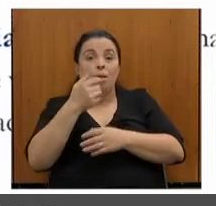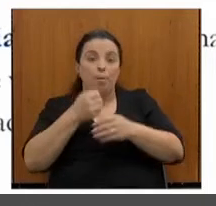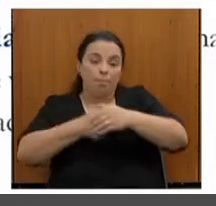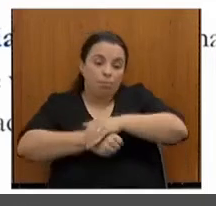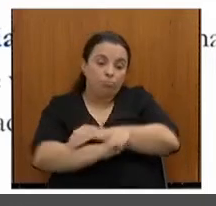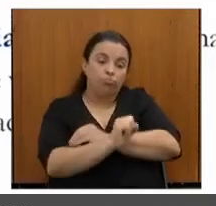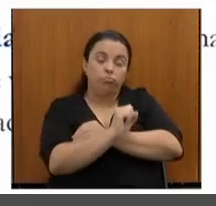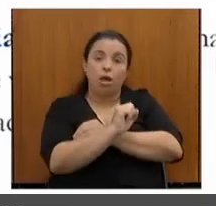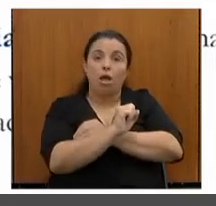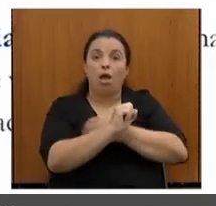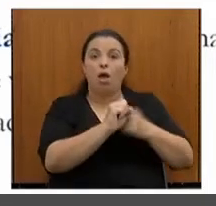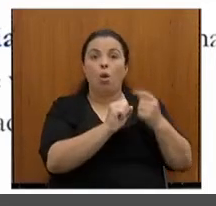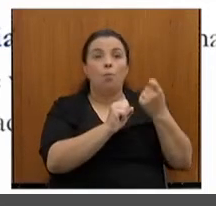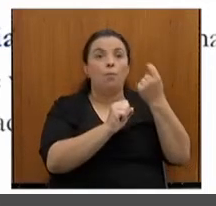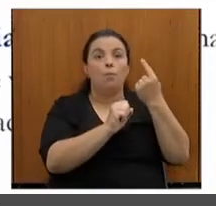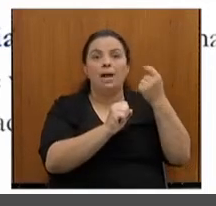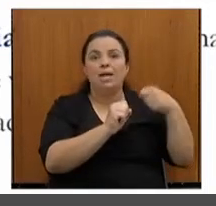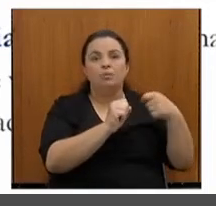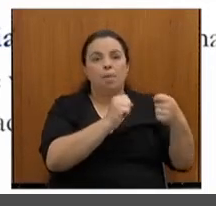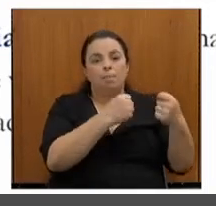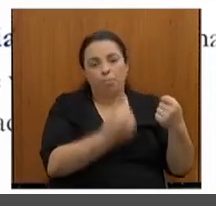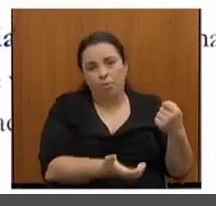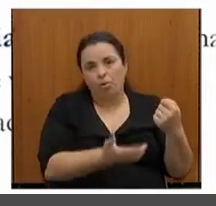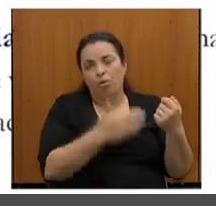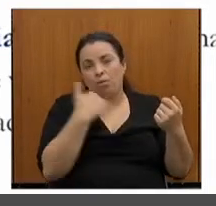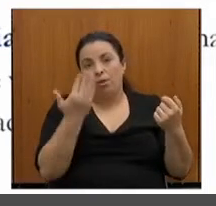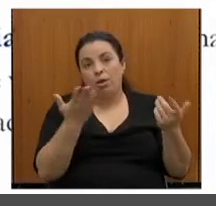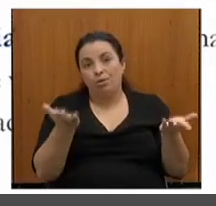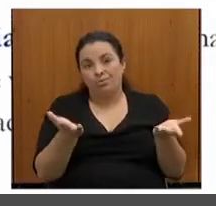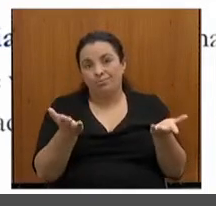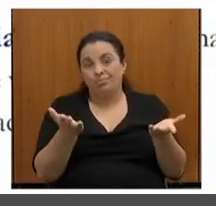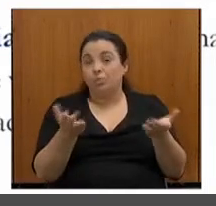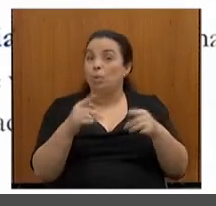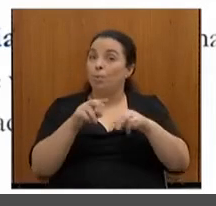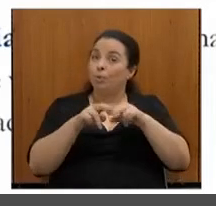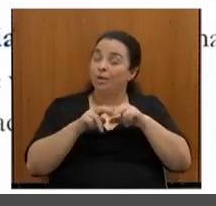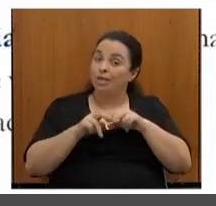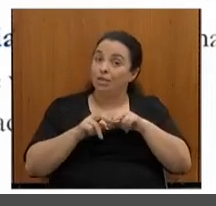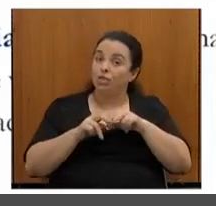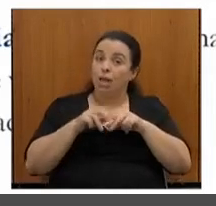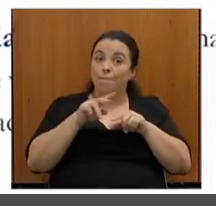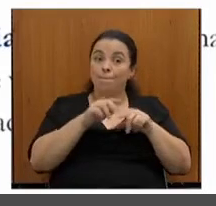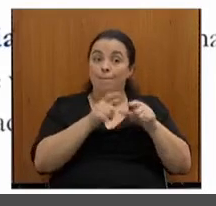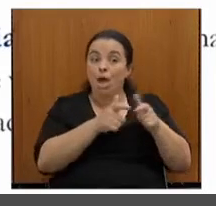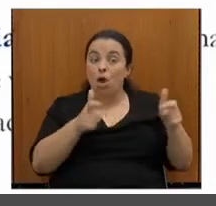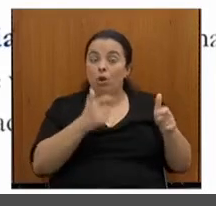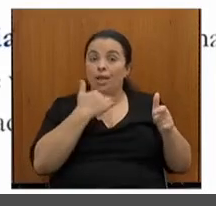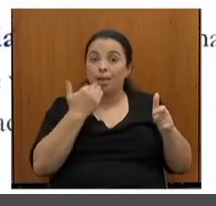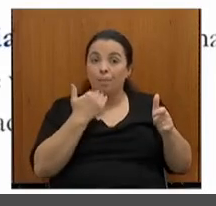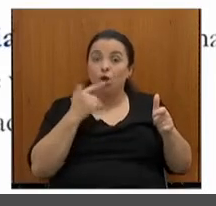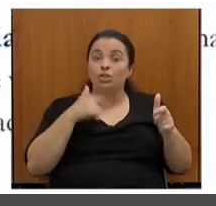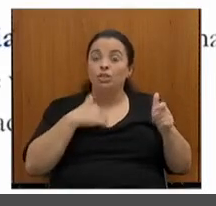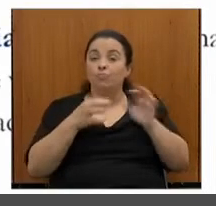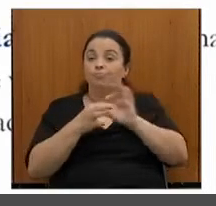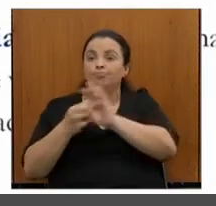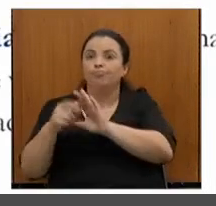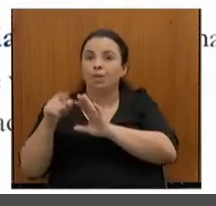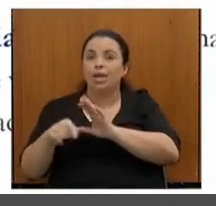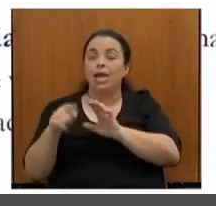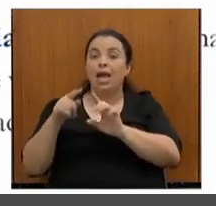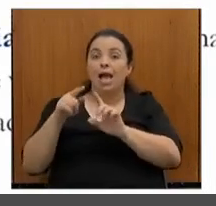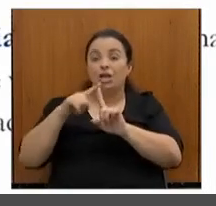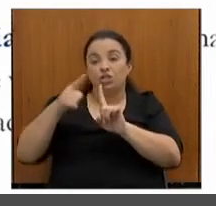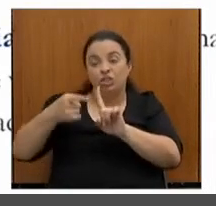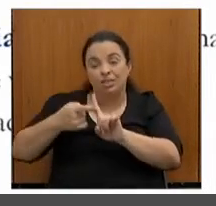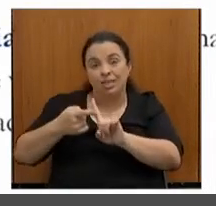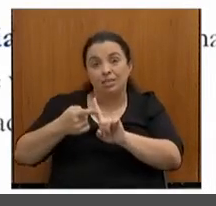diretamente relacionada a questões relacionadas à gestação e ao parto. Portanto, estamos perfeitamente em convergência